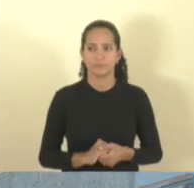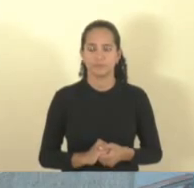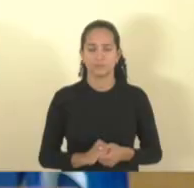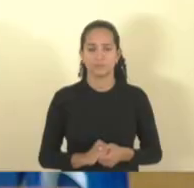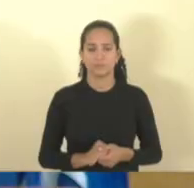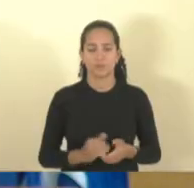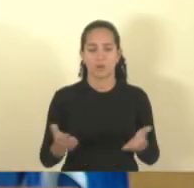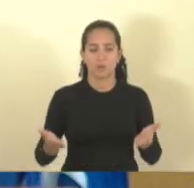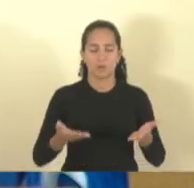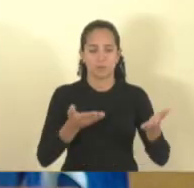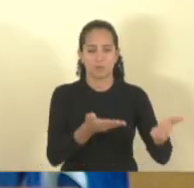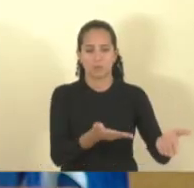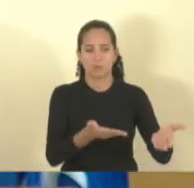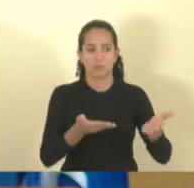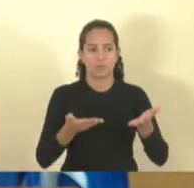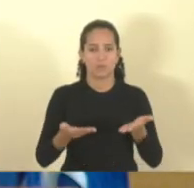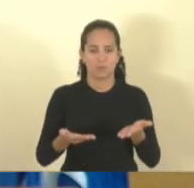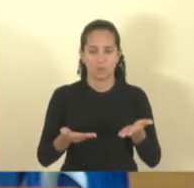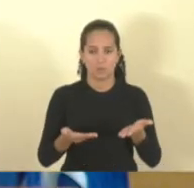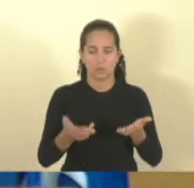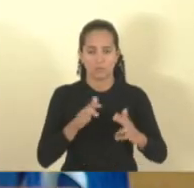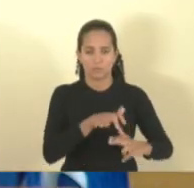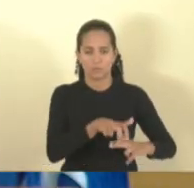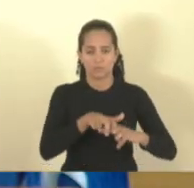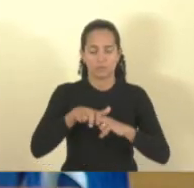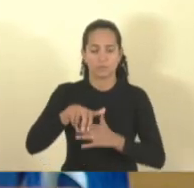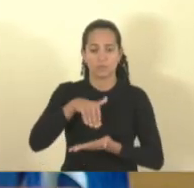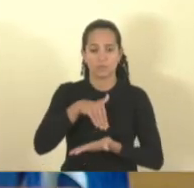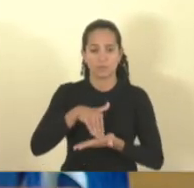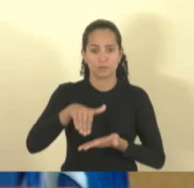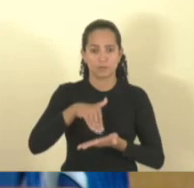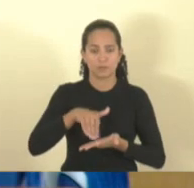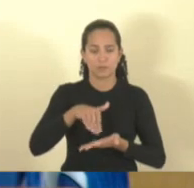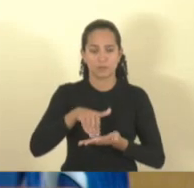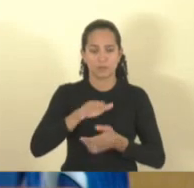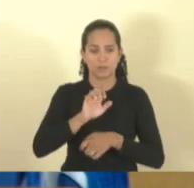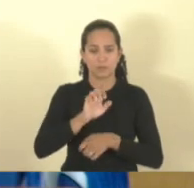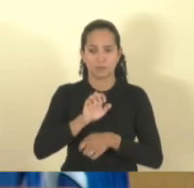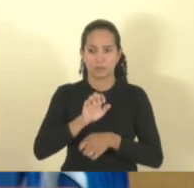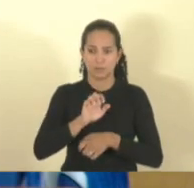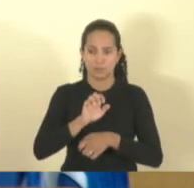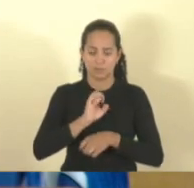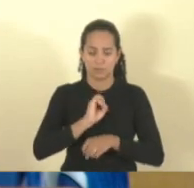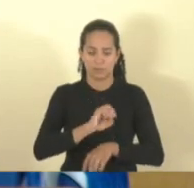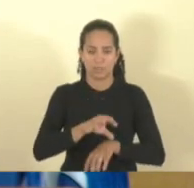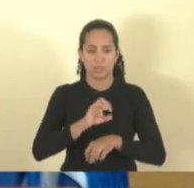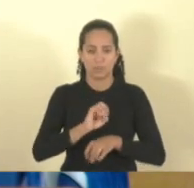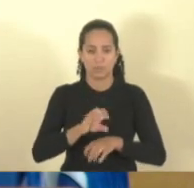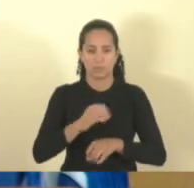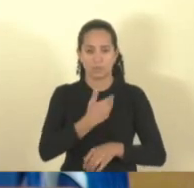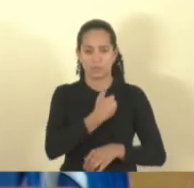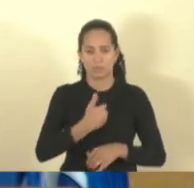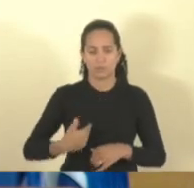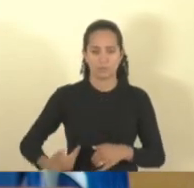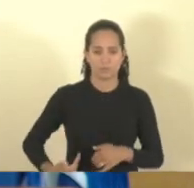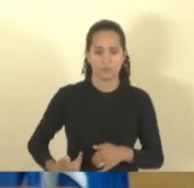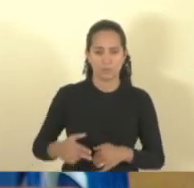É convidado a compor o local de destaque o secretário de Estado da Educação, Vitor de Ângelo.